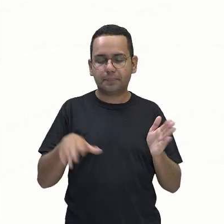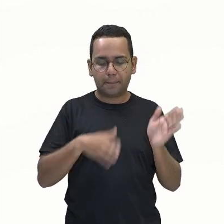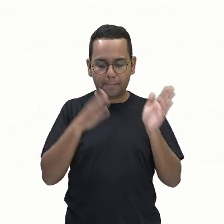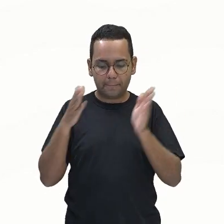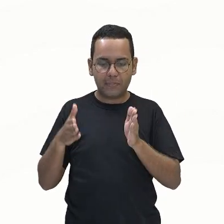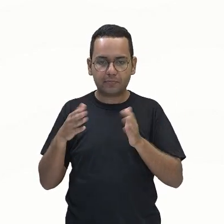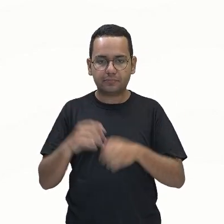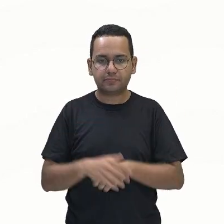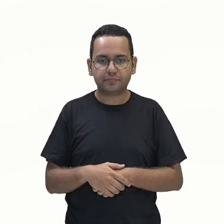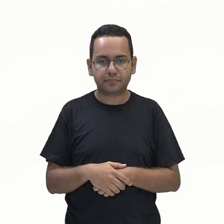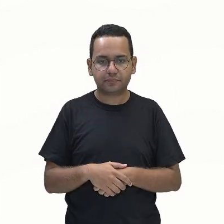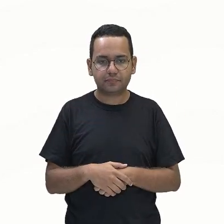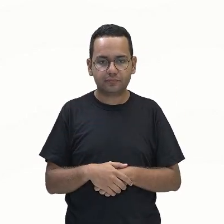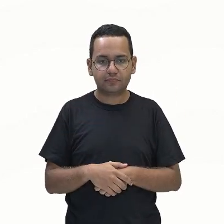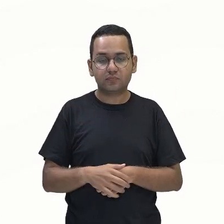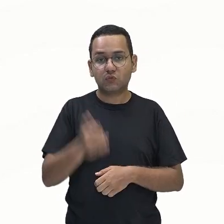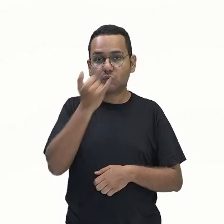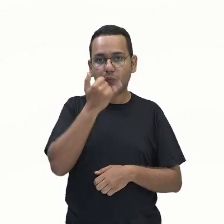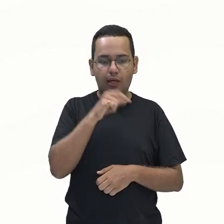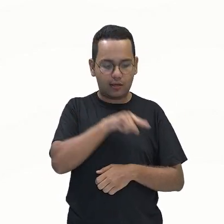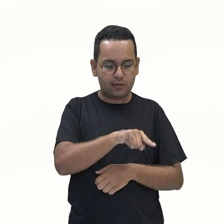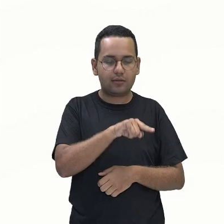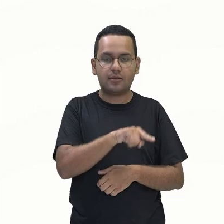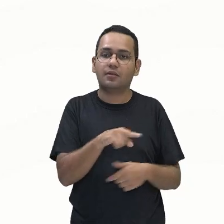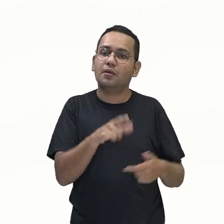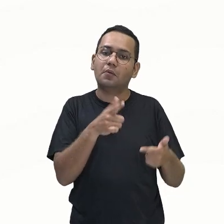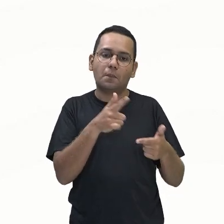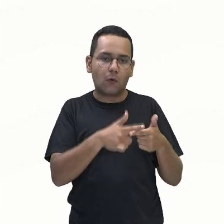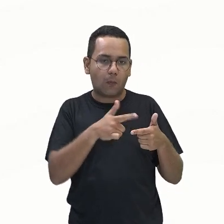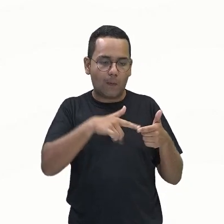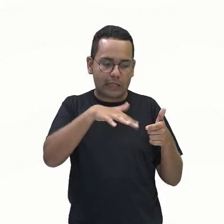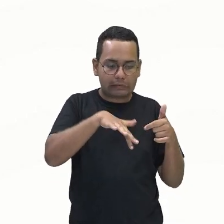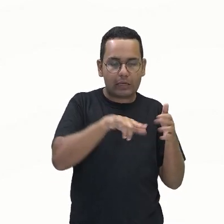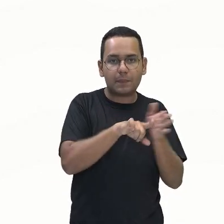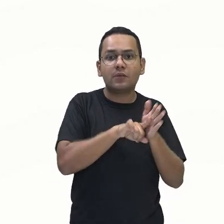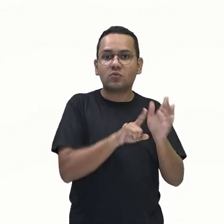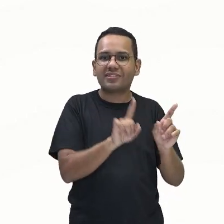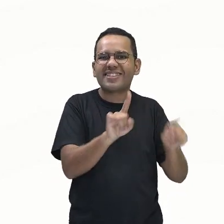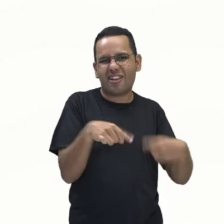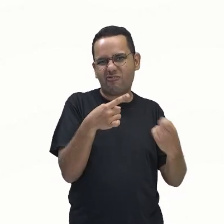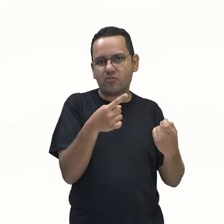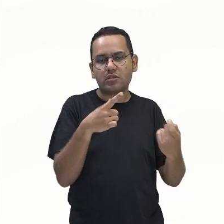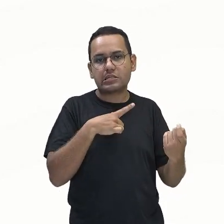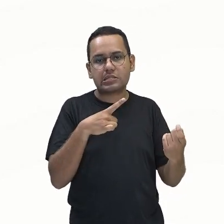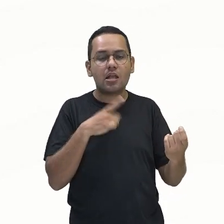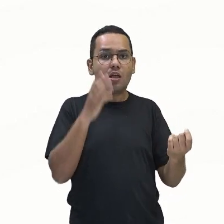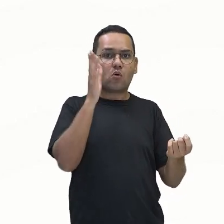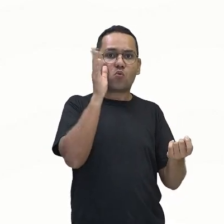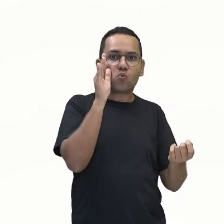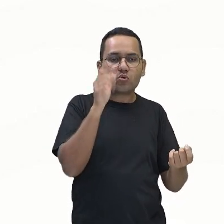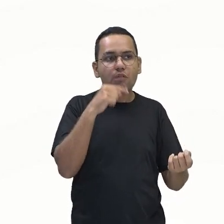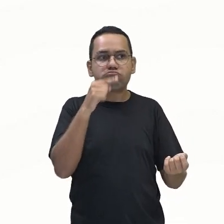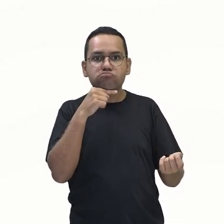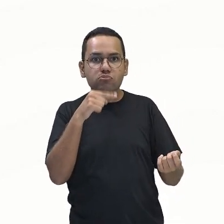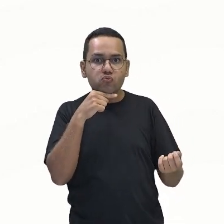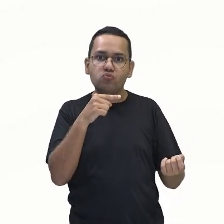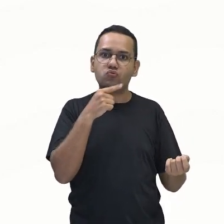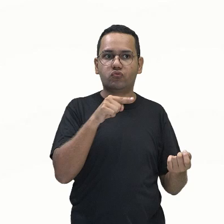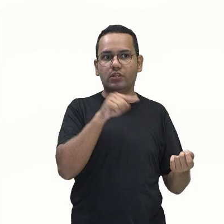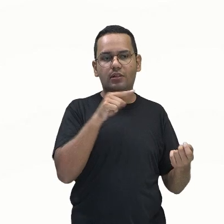aqui, desculpa, né? Nós temos ainda o problema de pesquisa, que é aquela dúvida, como eu comentei, a partir